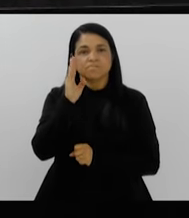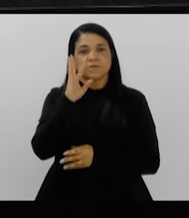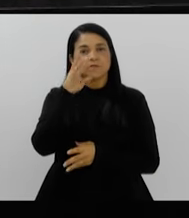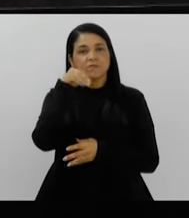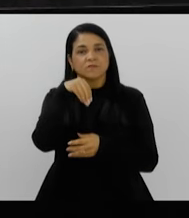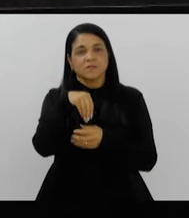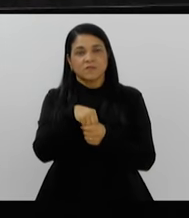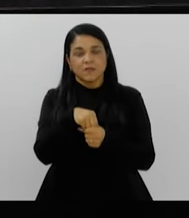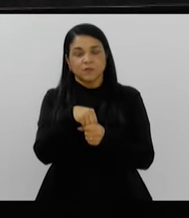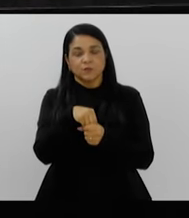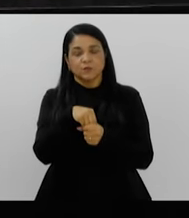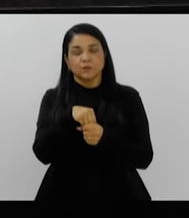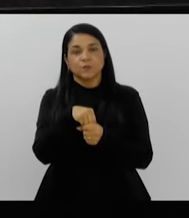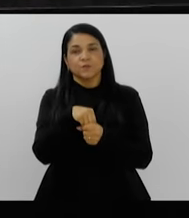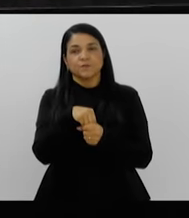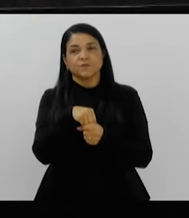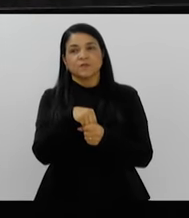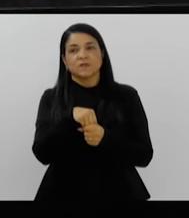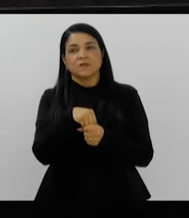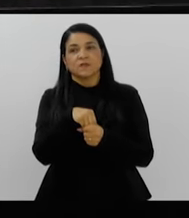dentro do arcabouço